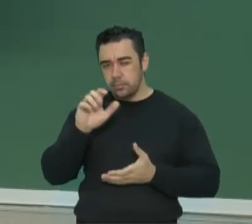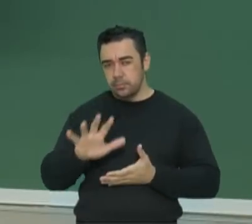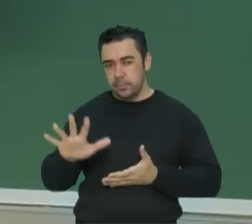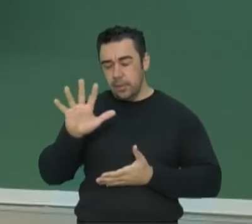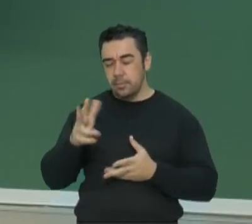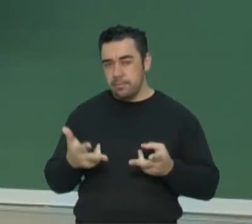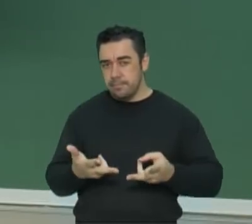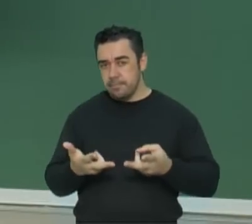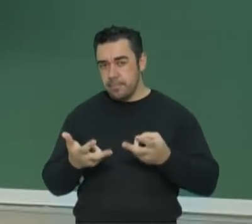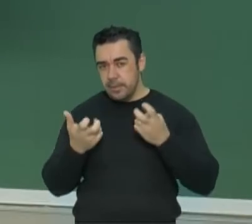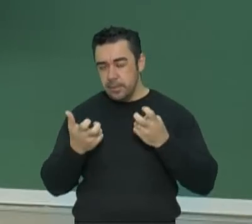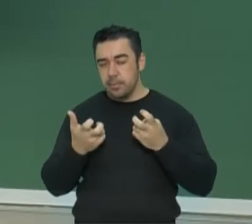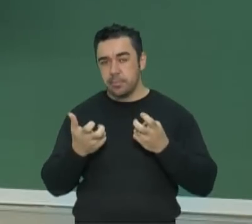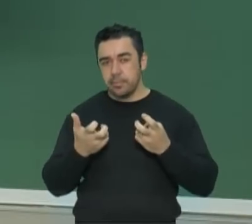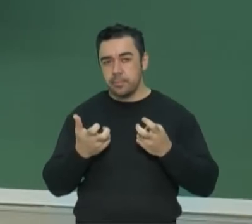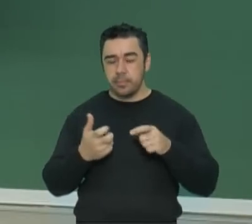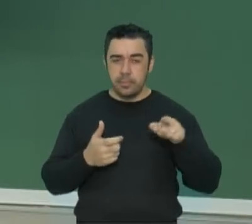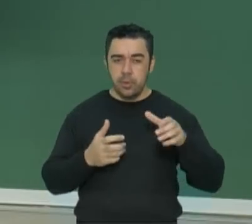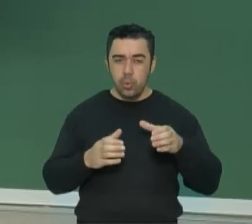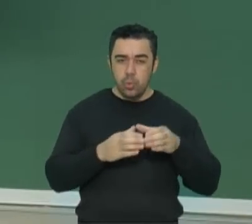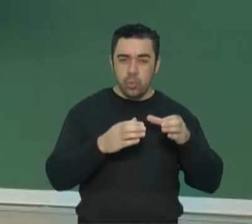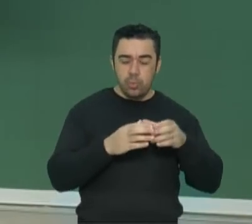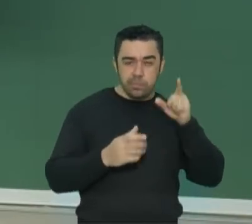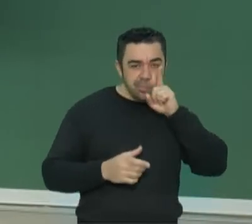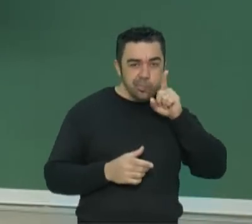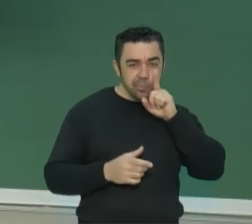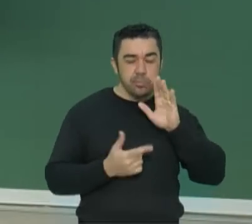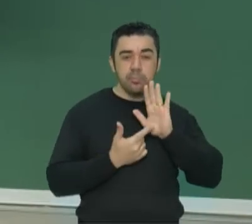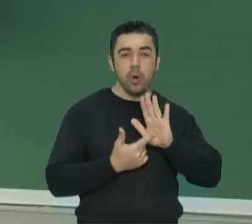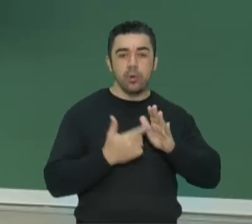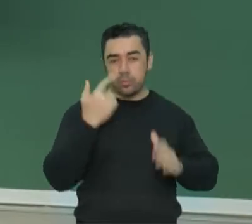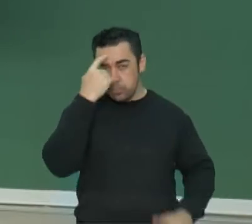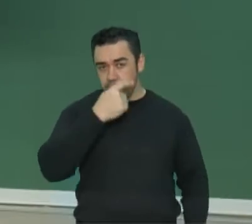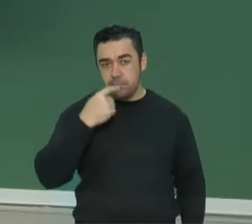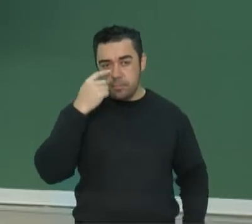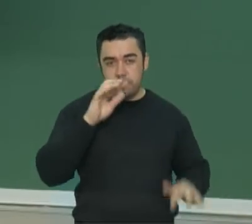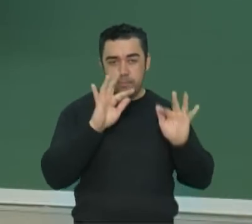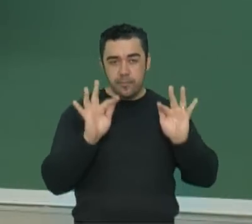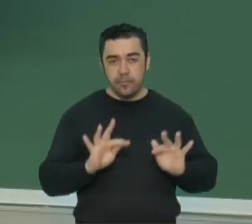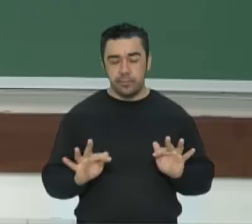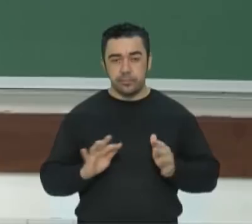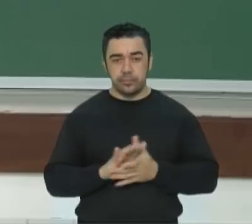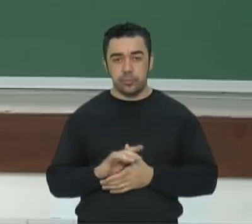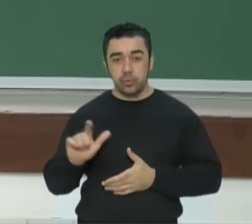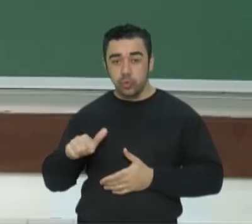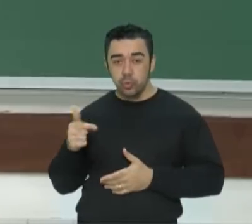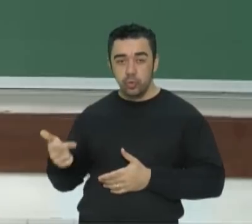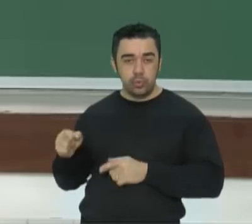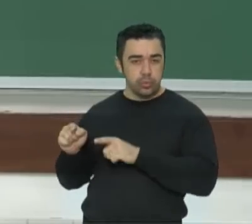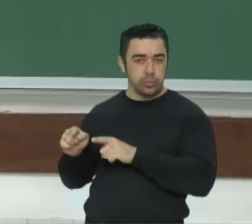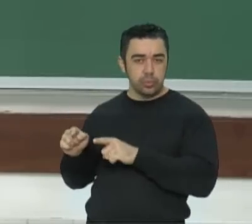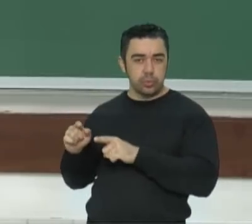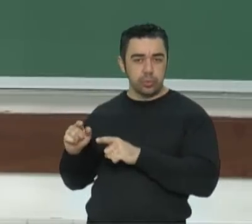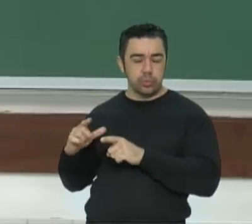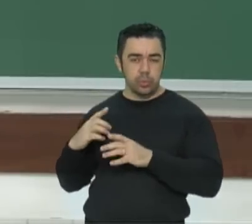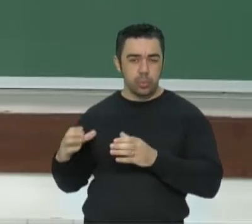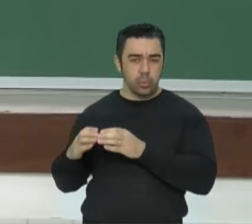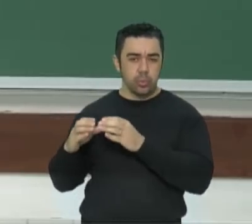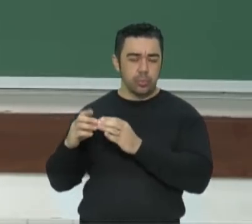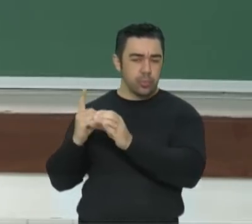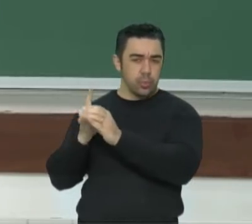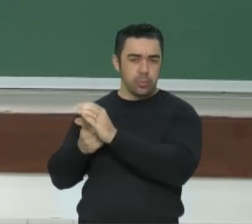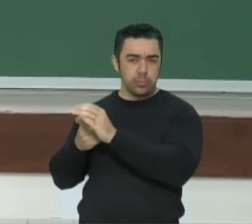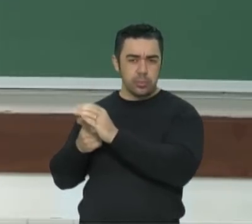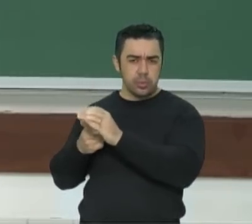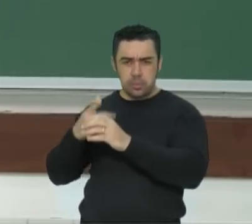que as pessoas do lado dos Estados Unidos estavam mostrando os rostos felizes. Do outro lado, o lado comunista, você tem